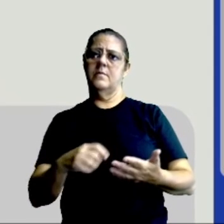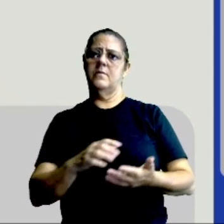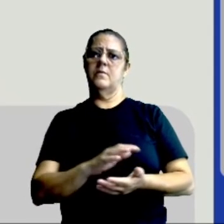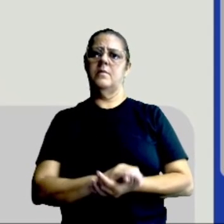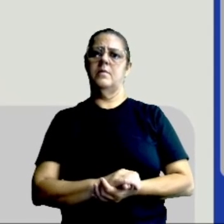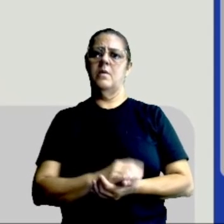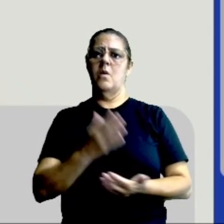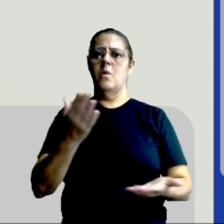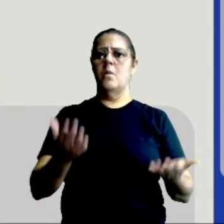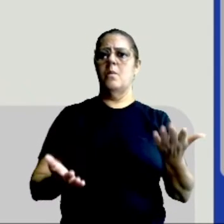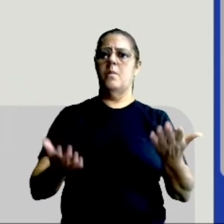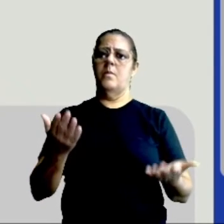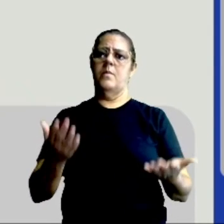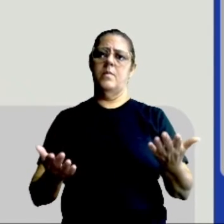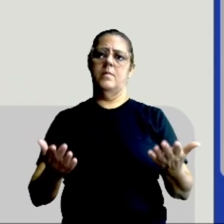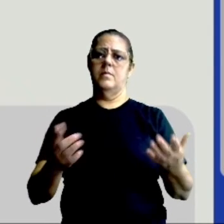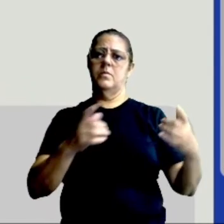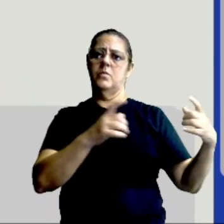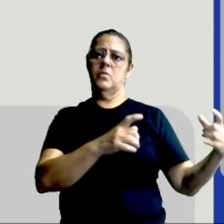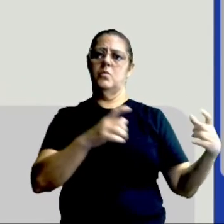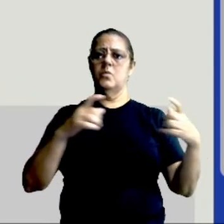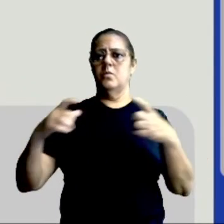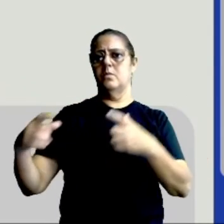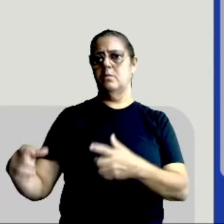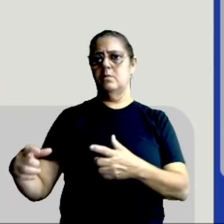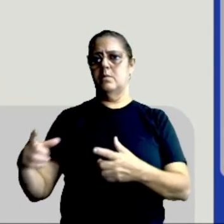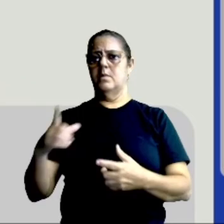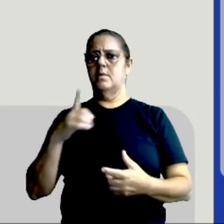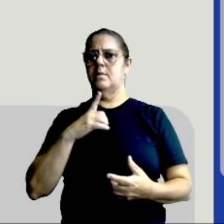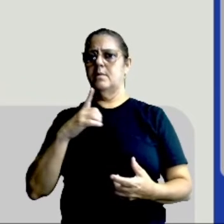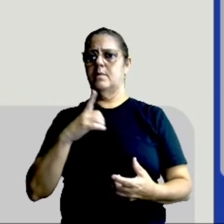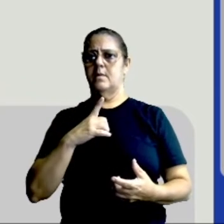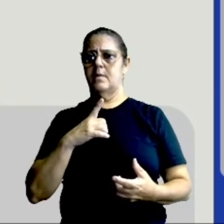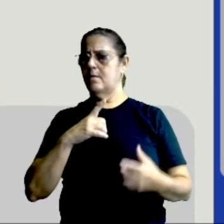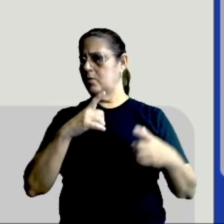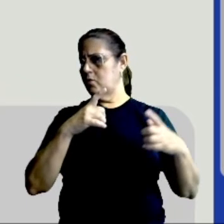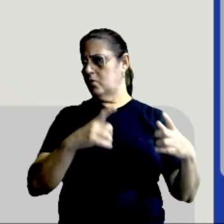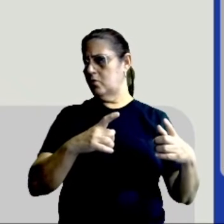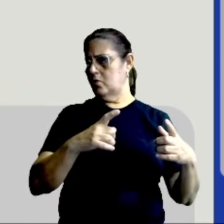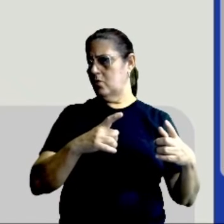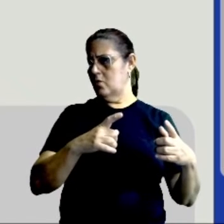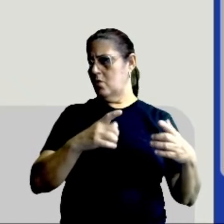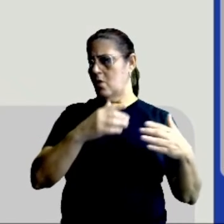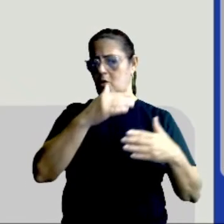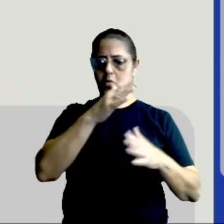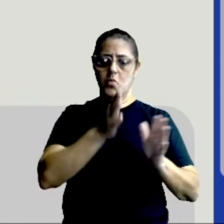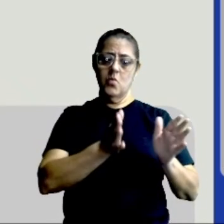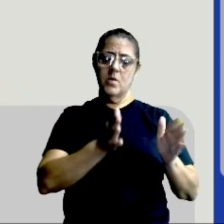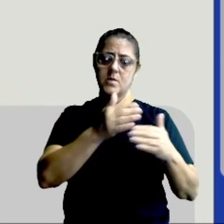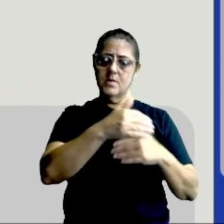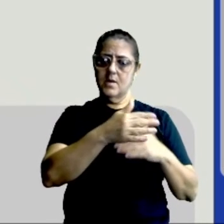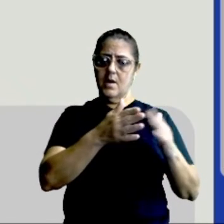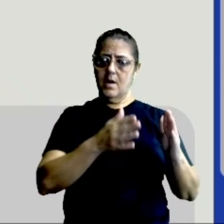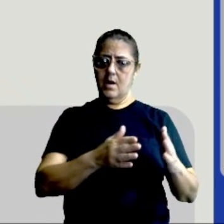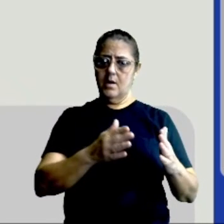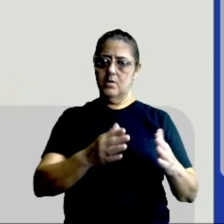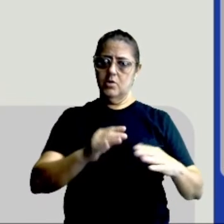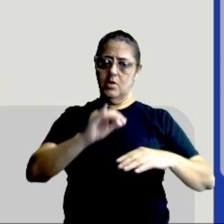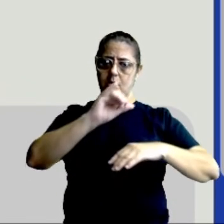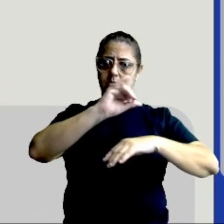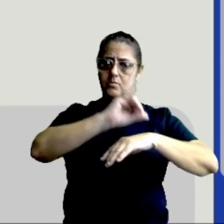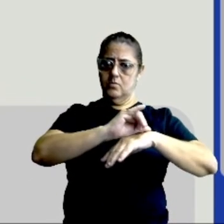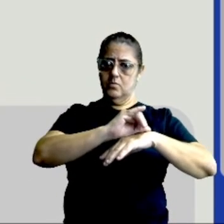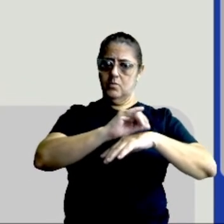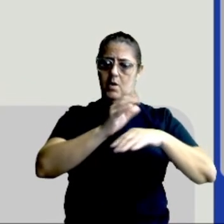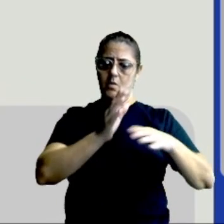expressão o peso neste prato, gente? Veja que nós temos duas caixinhas que a gente não conhece o peso, mas a gente